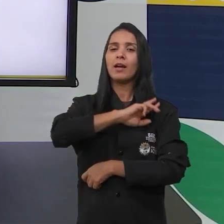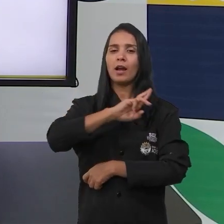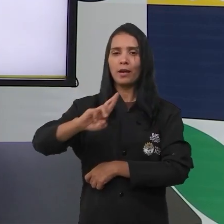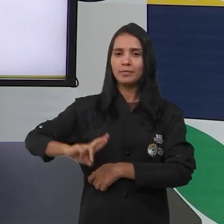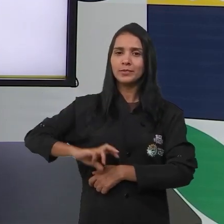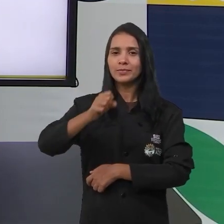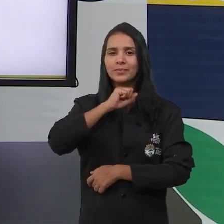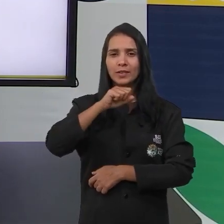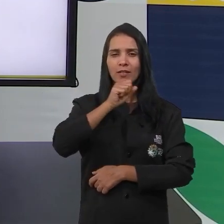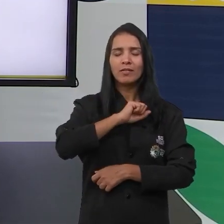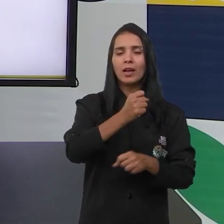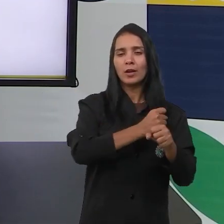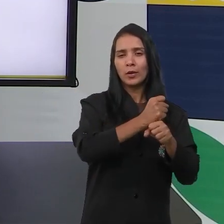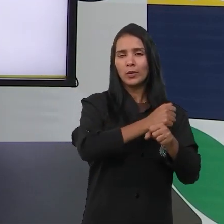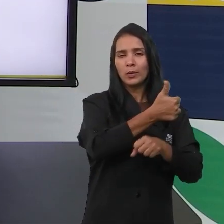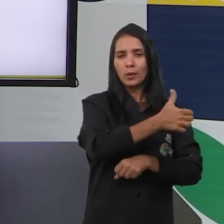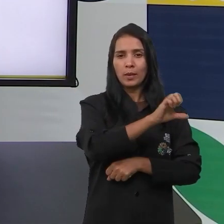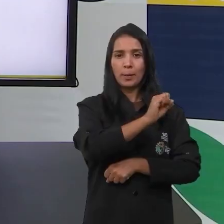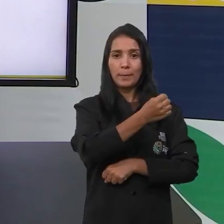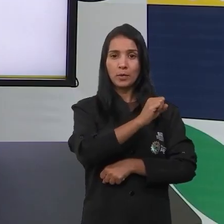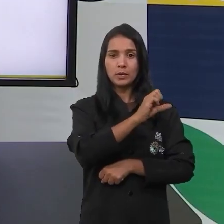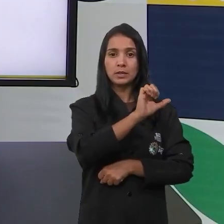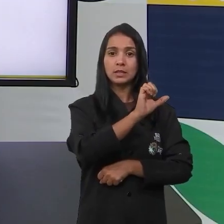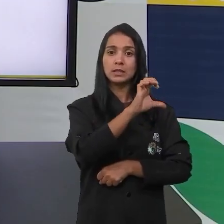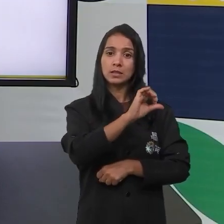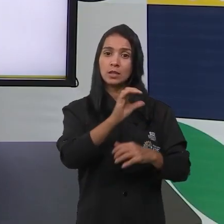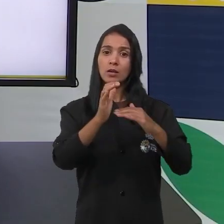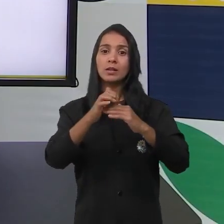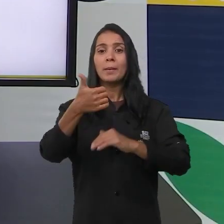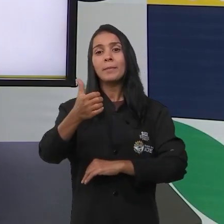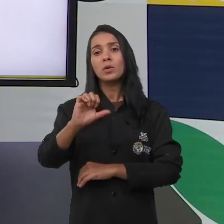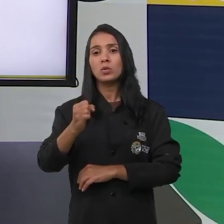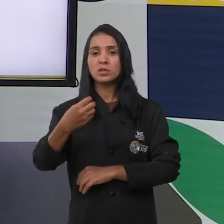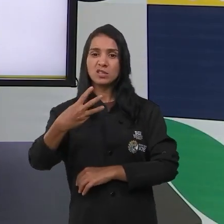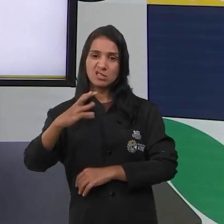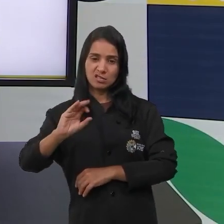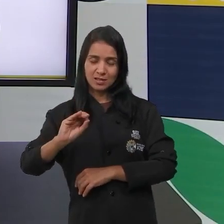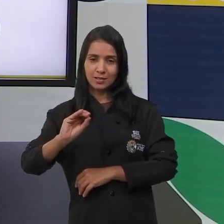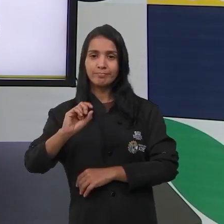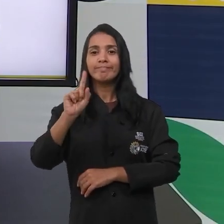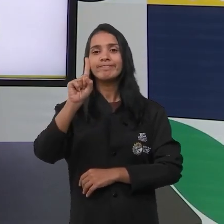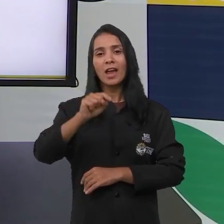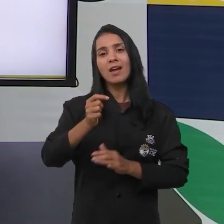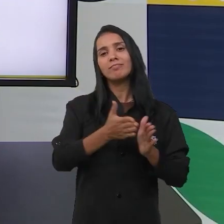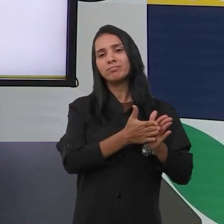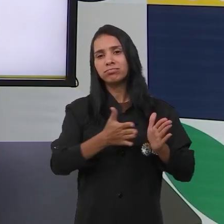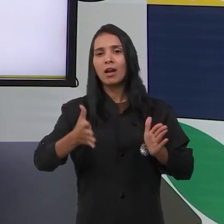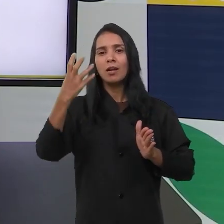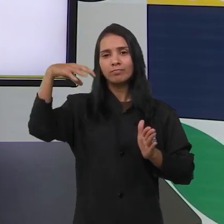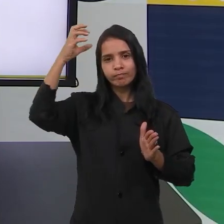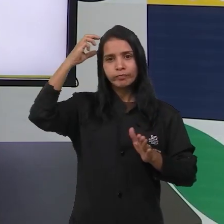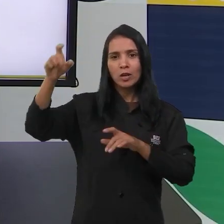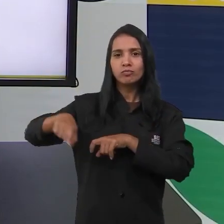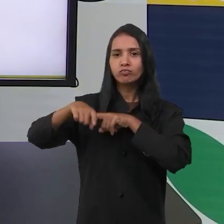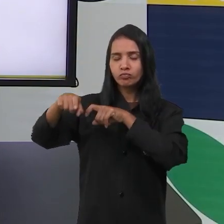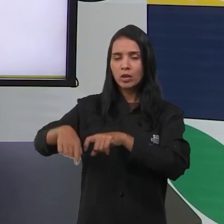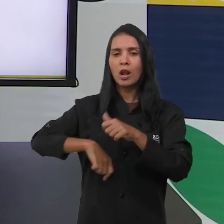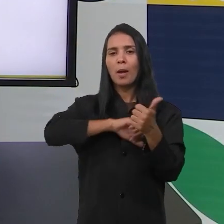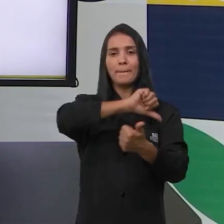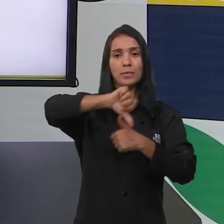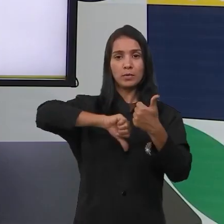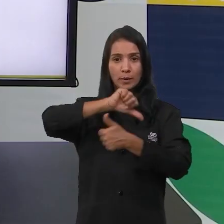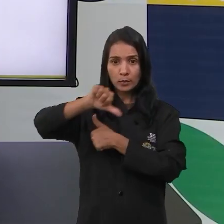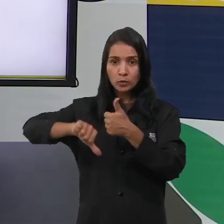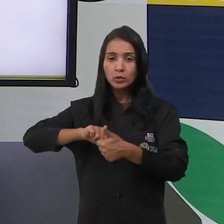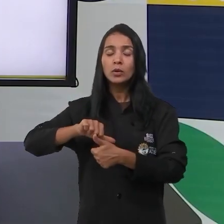de 1889 a 1930. Foi nesse período em que as oligarquias rurais brasileiras se alternaram no